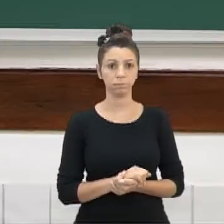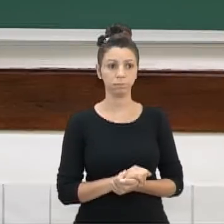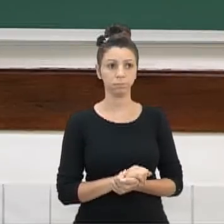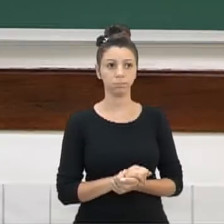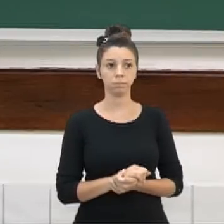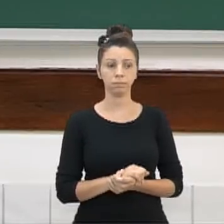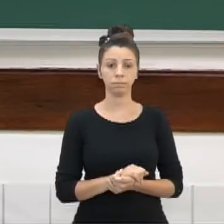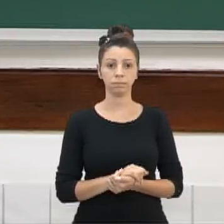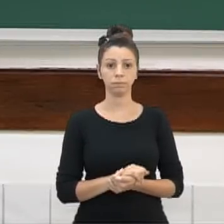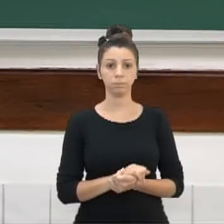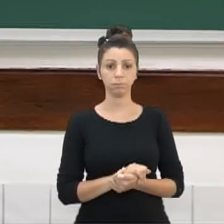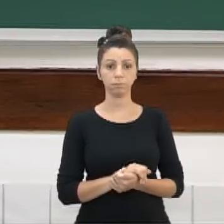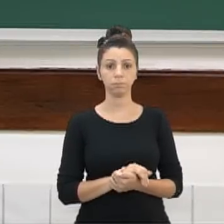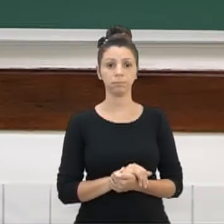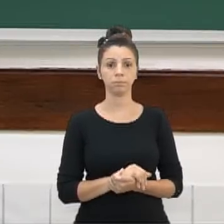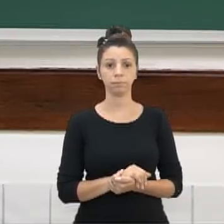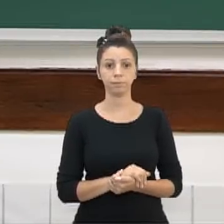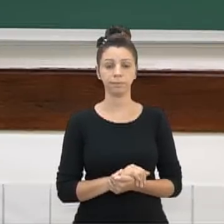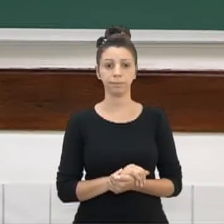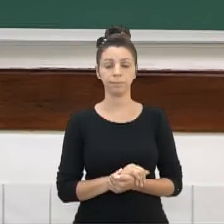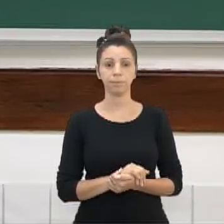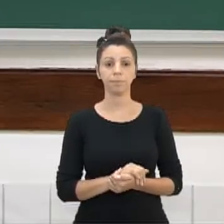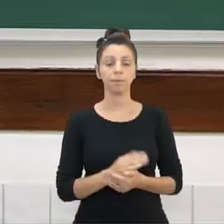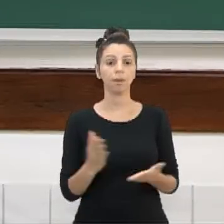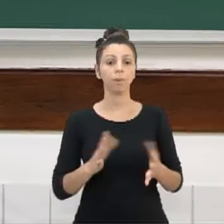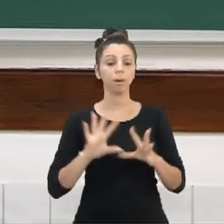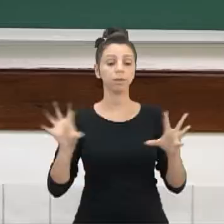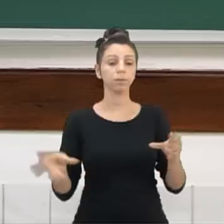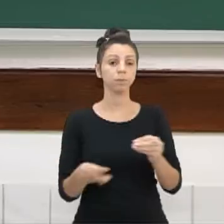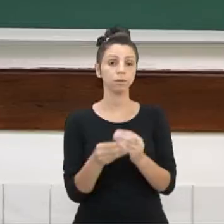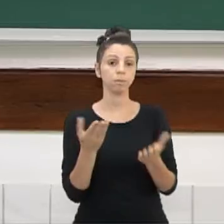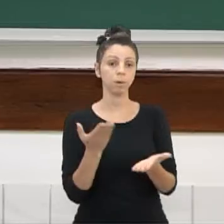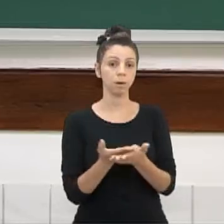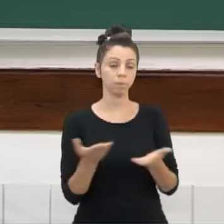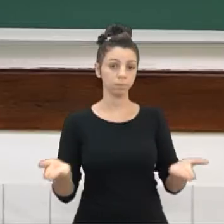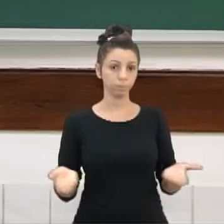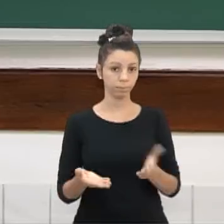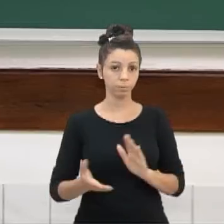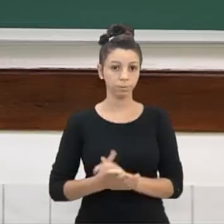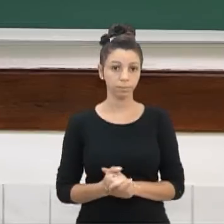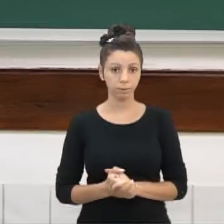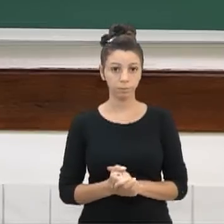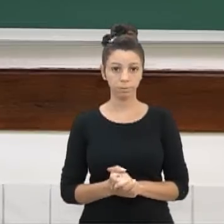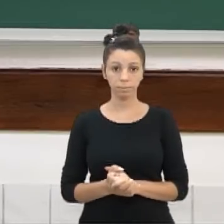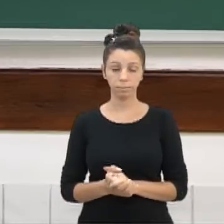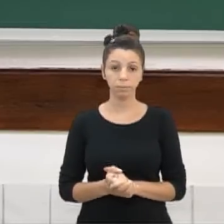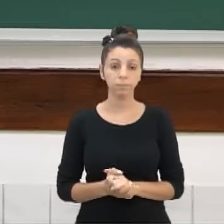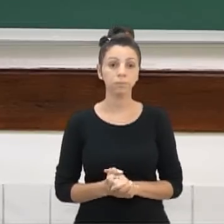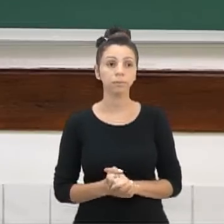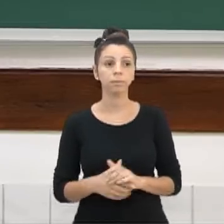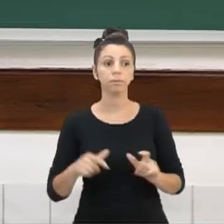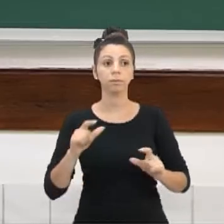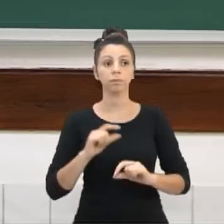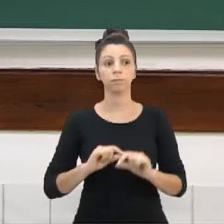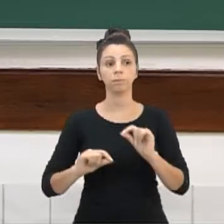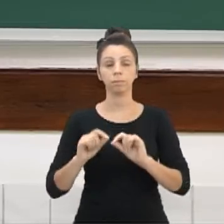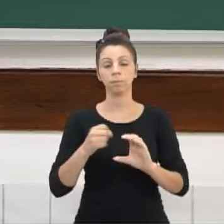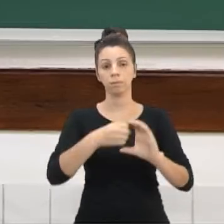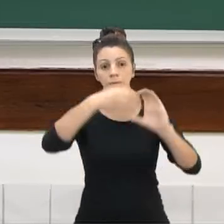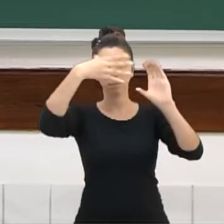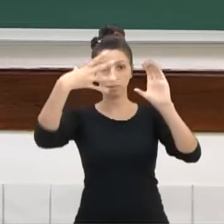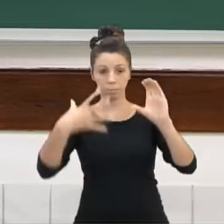Muito bem, vamos aqui agora para o resumo da aula de hoje, né? Então, assim, nós vimos hoje as características